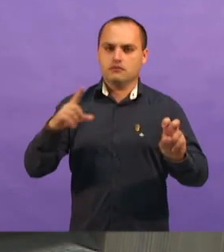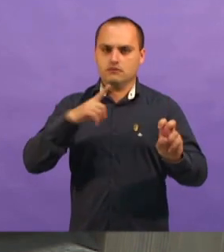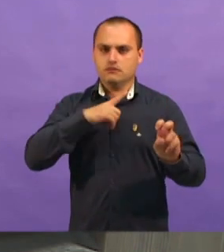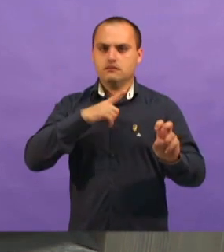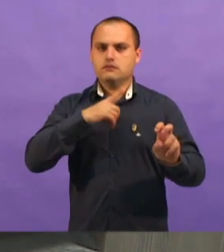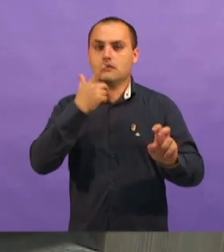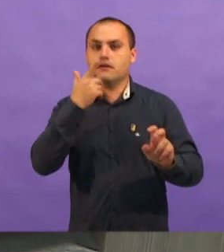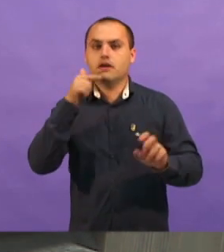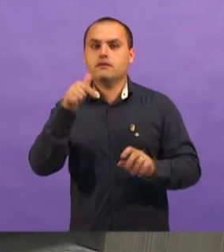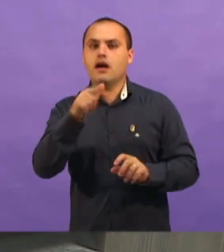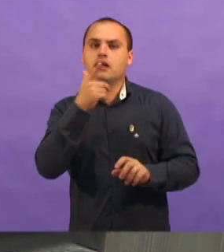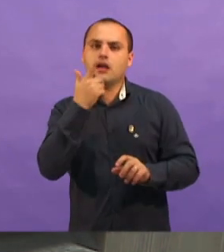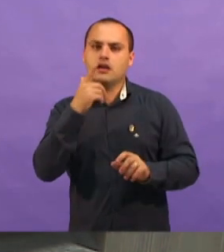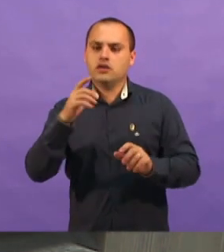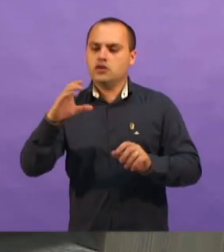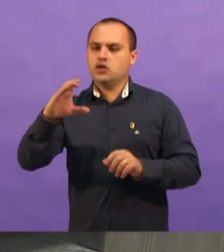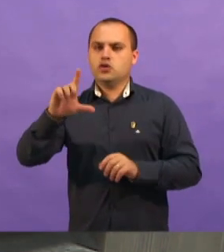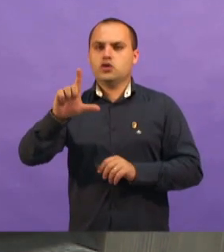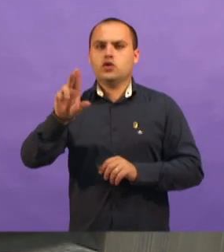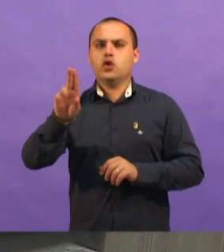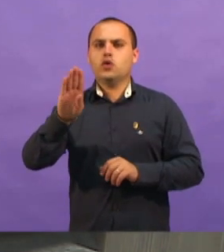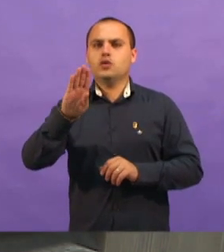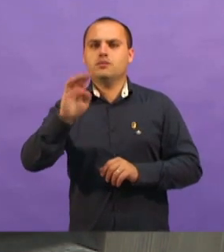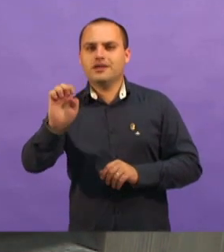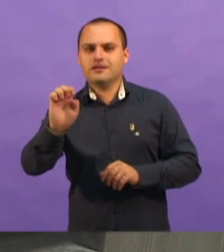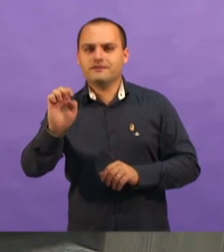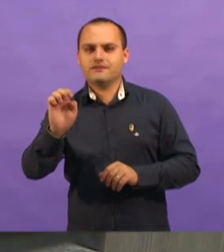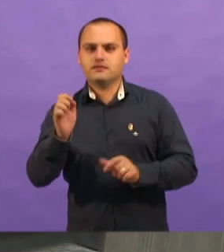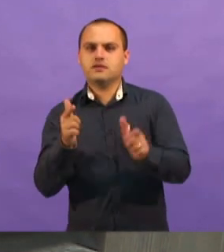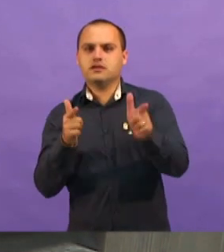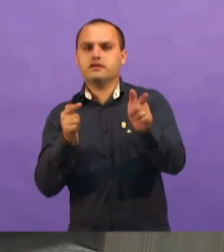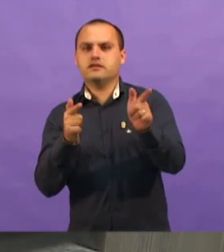de atiradores, estatuto, depois tem...